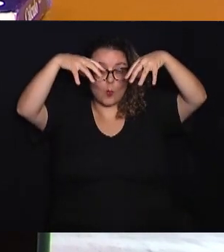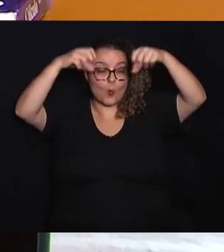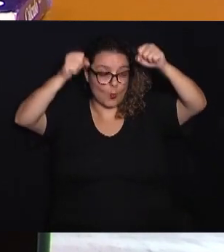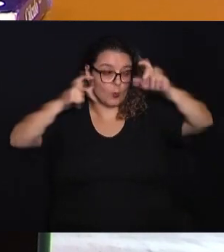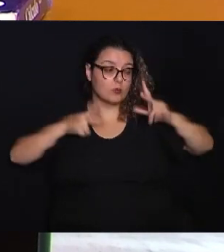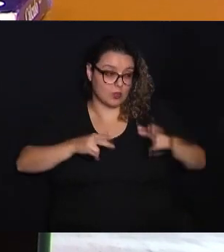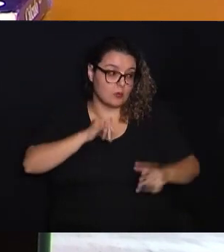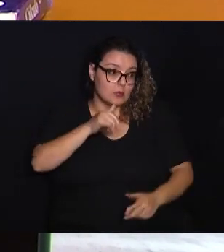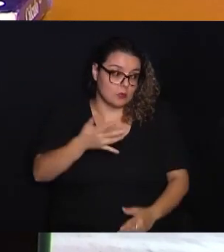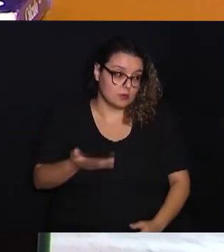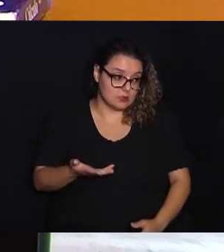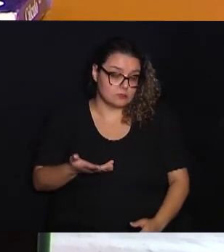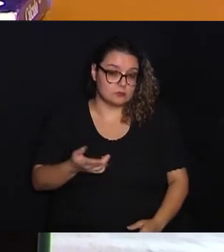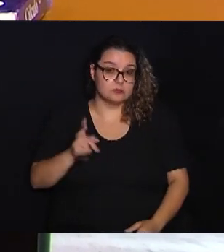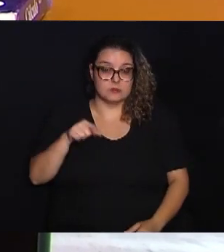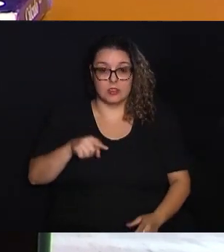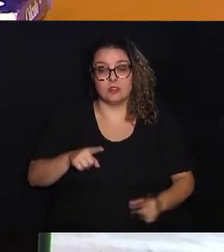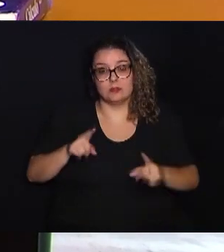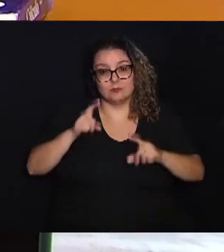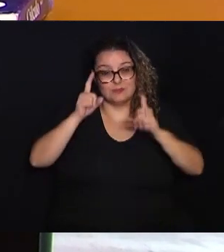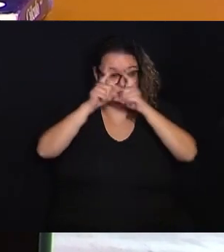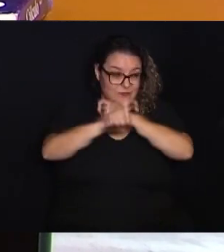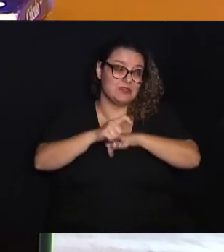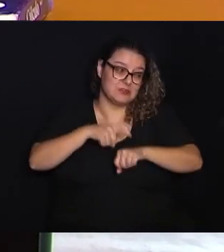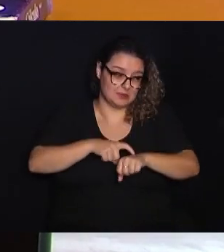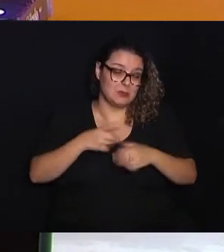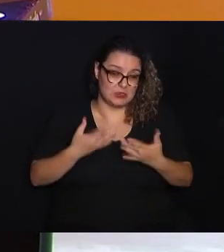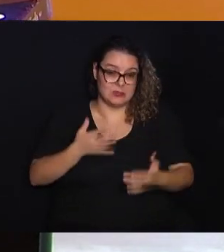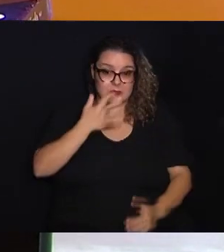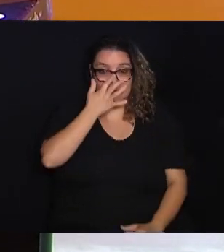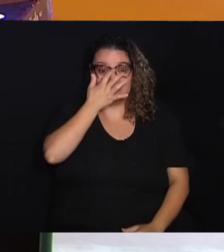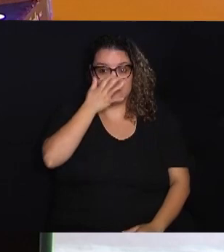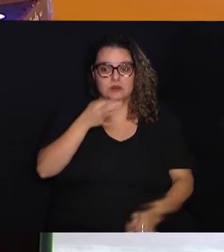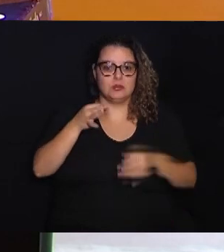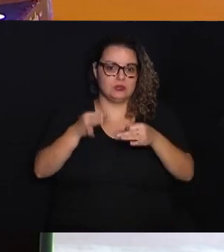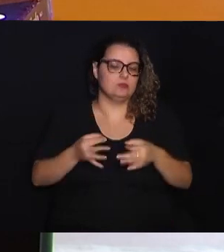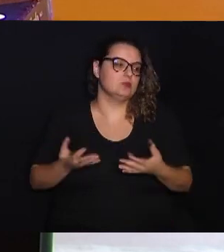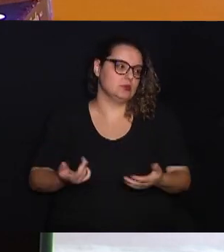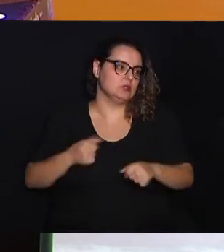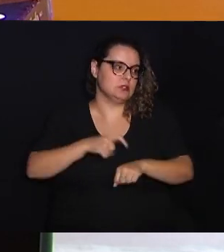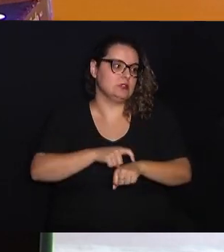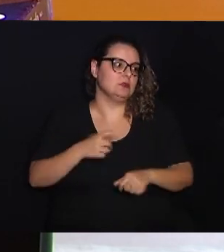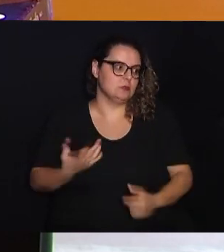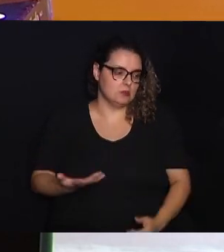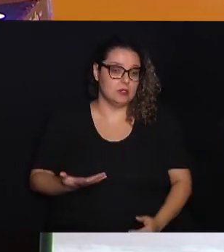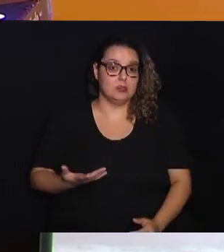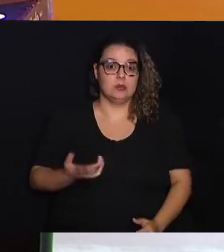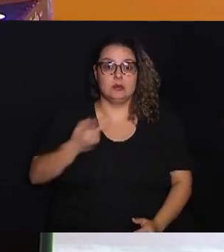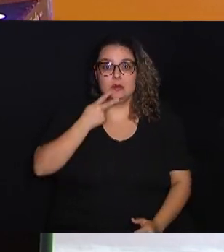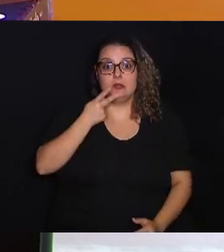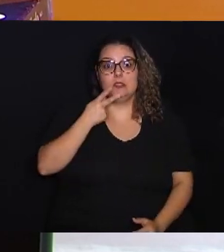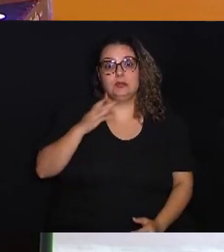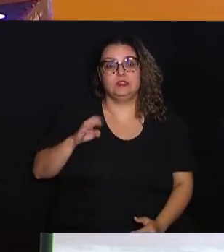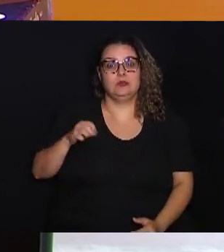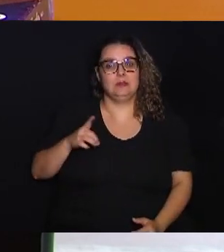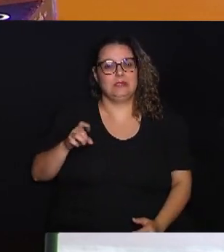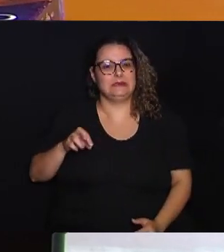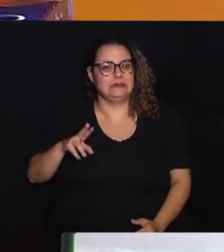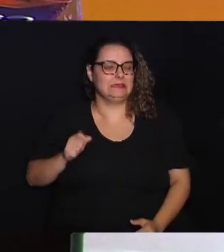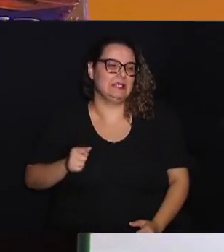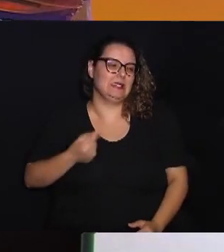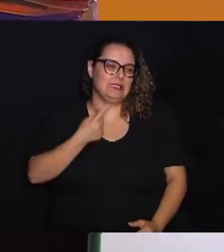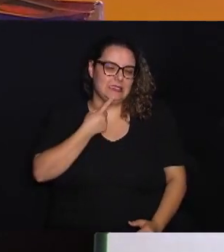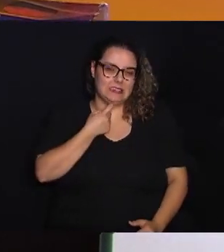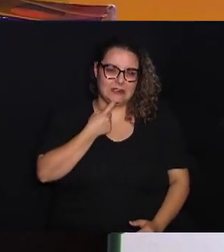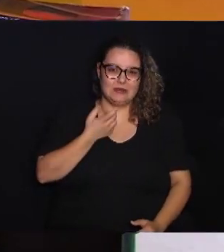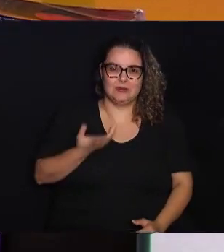né, como você mencionou, e esse é um período difícil, né, porque nós estamos justamente nesse momento em que a gente chama de bandeiras, né, e a